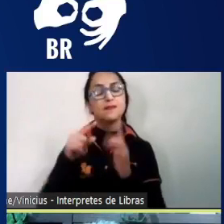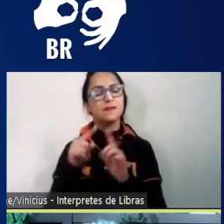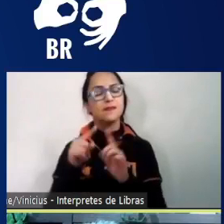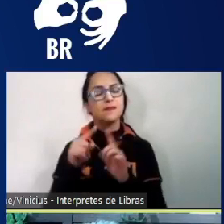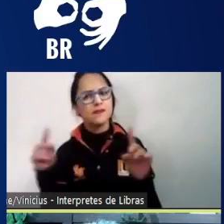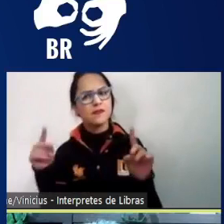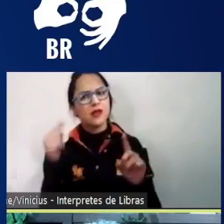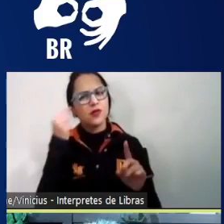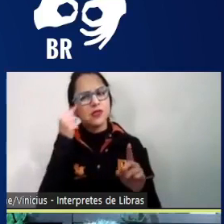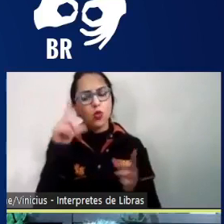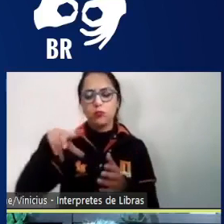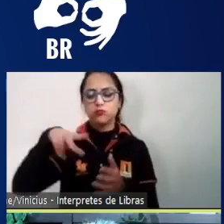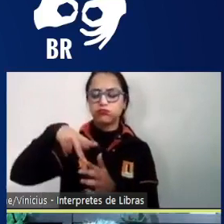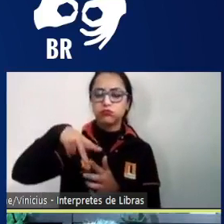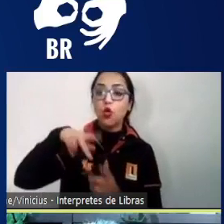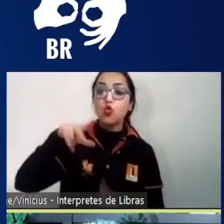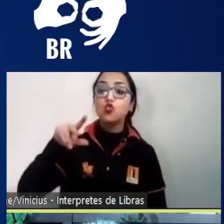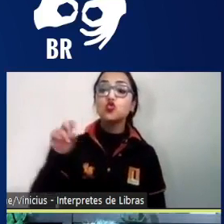pilar social.